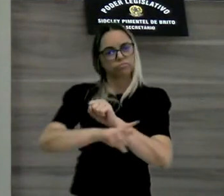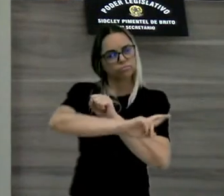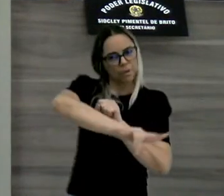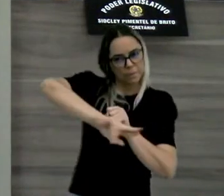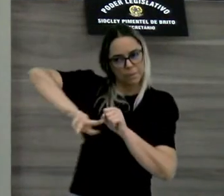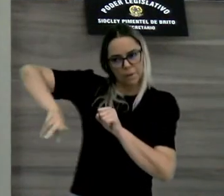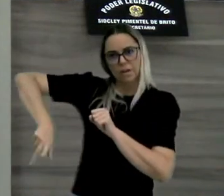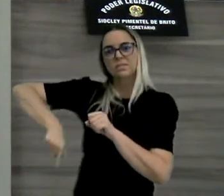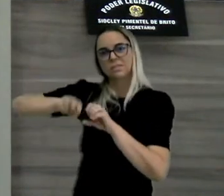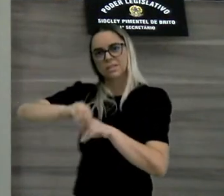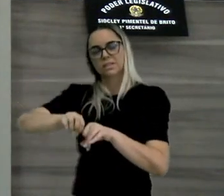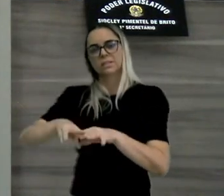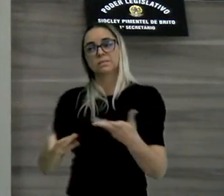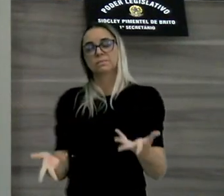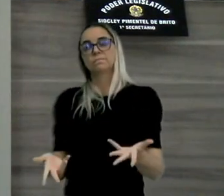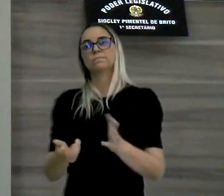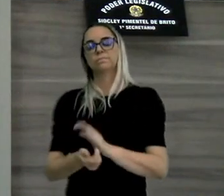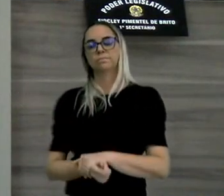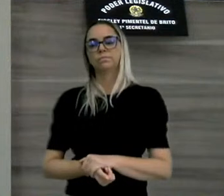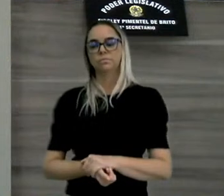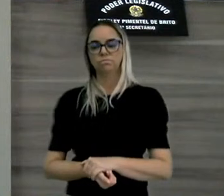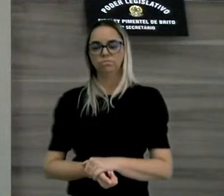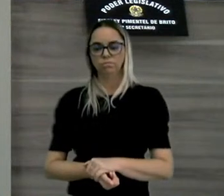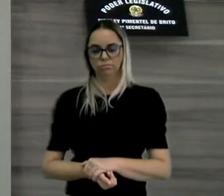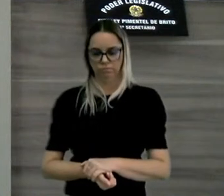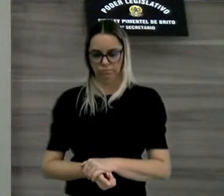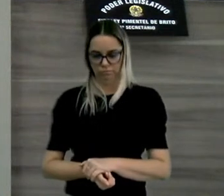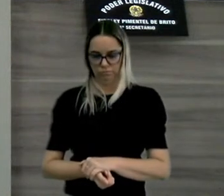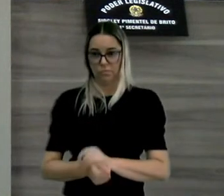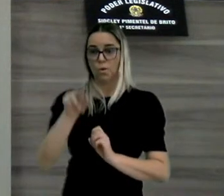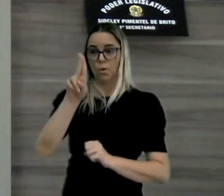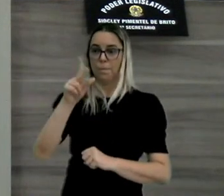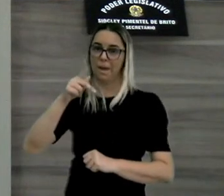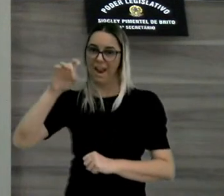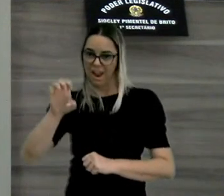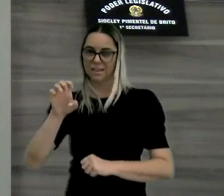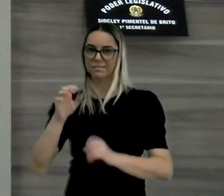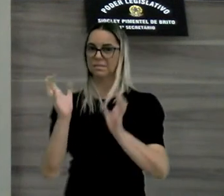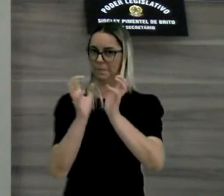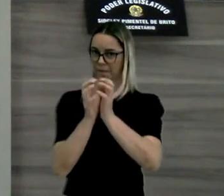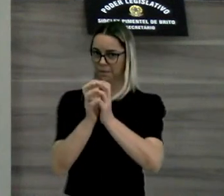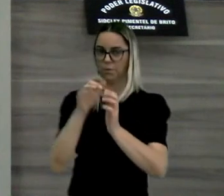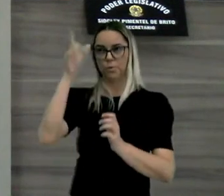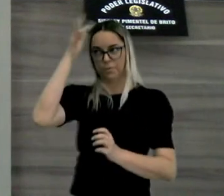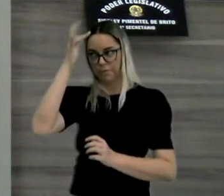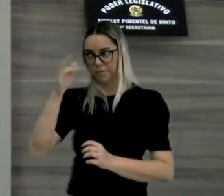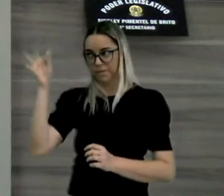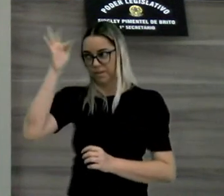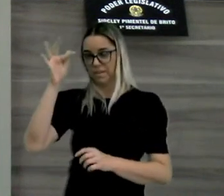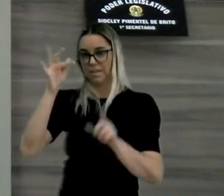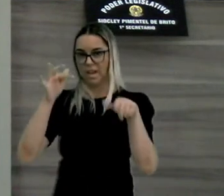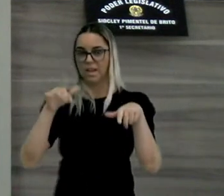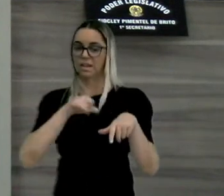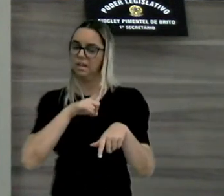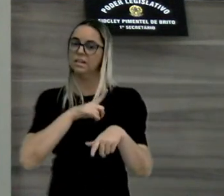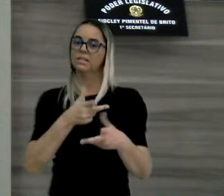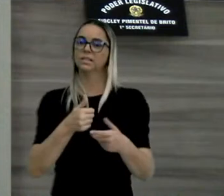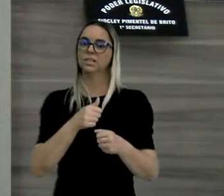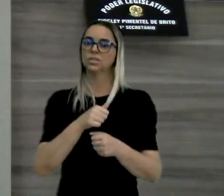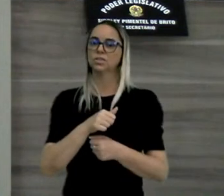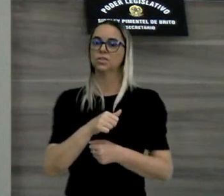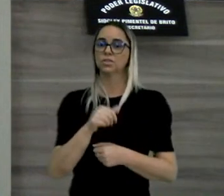caso em análise considerando que a Universidade Estadual de Pernambuco UPE é instituição integrante do sistema Estadual de Ensino